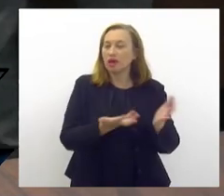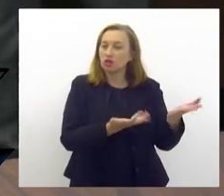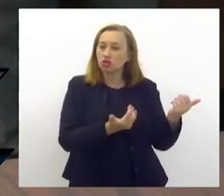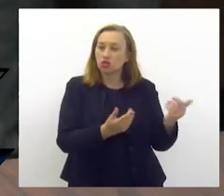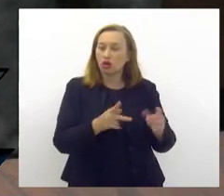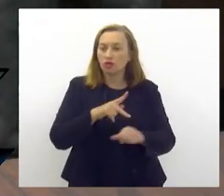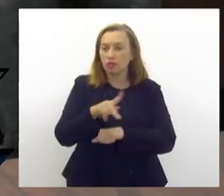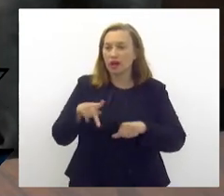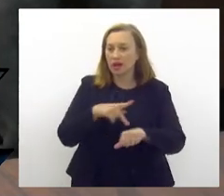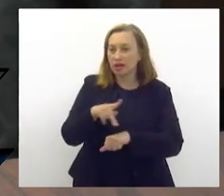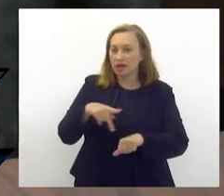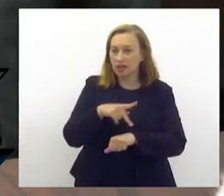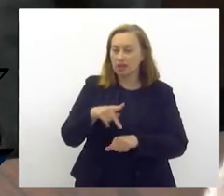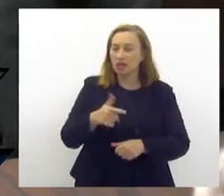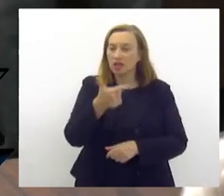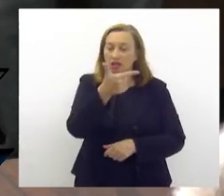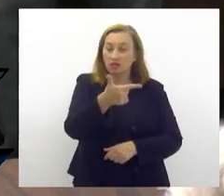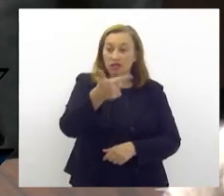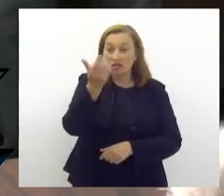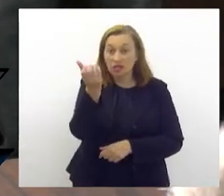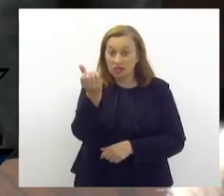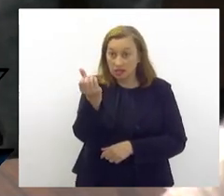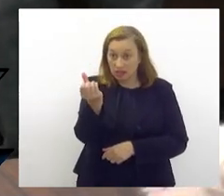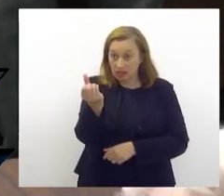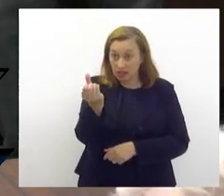não seria de